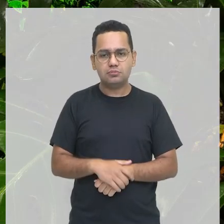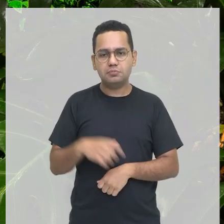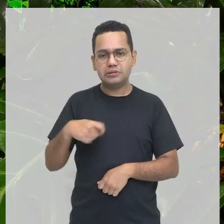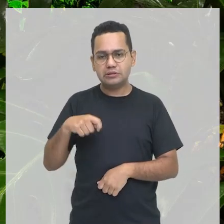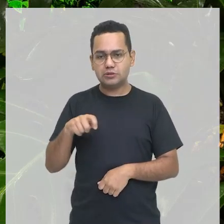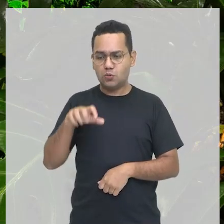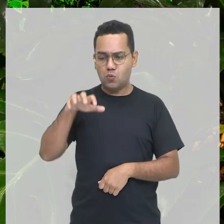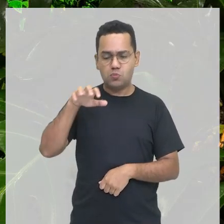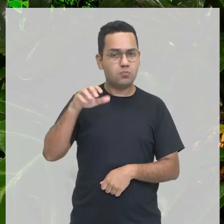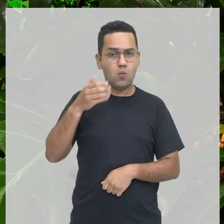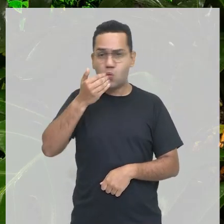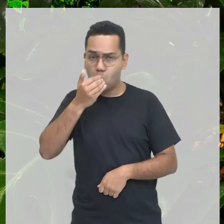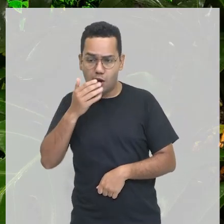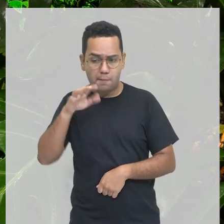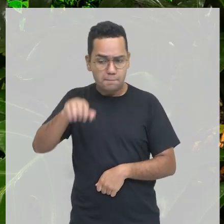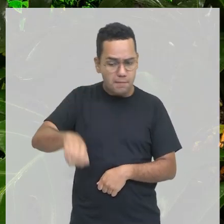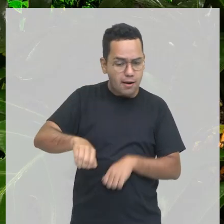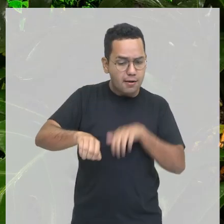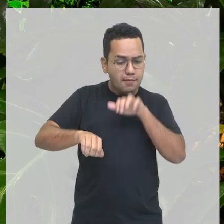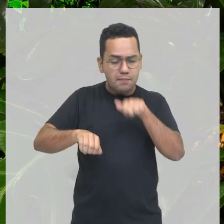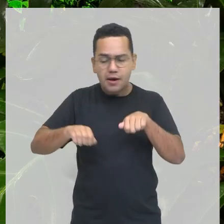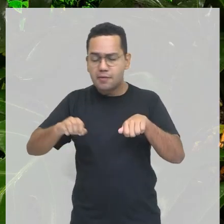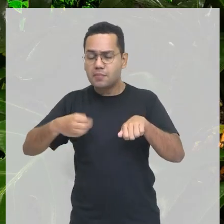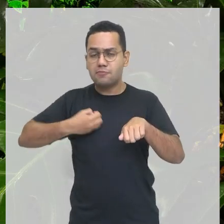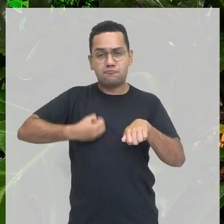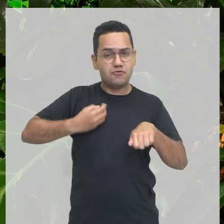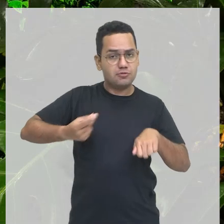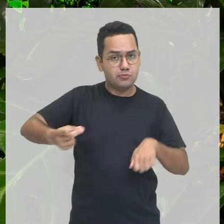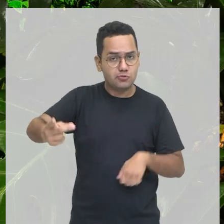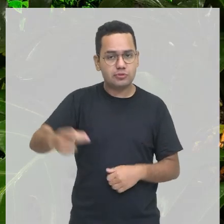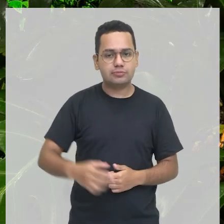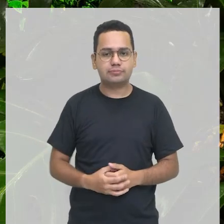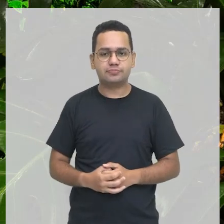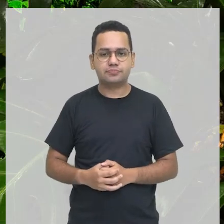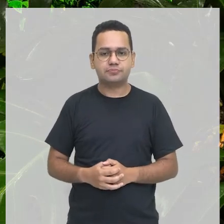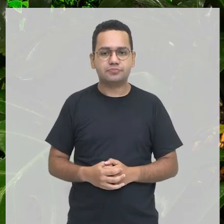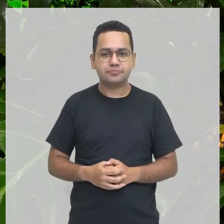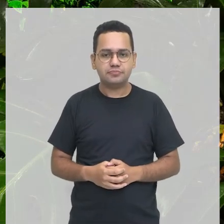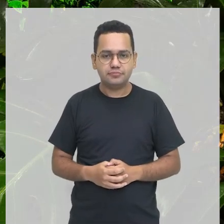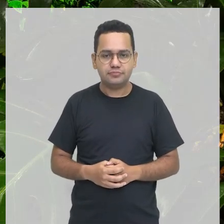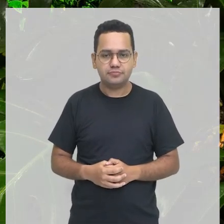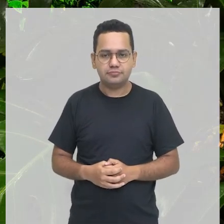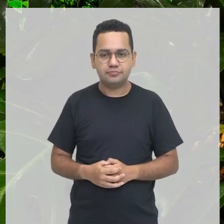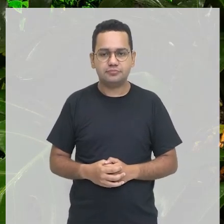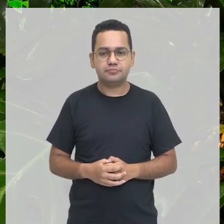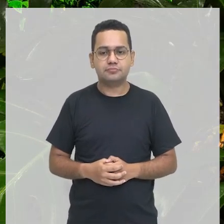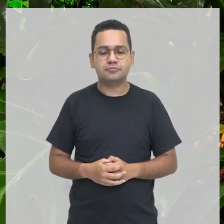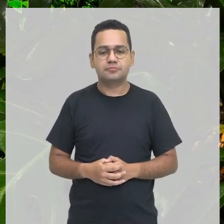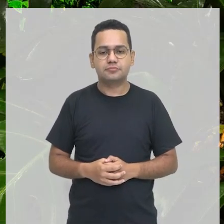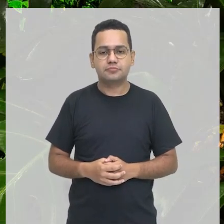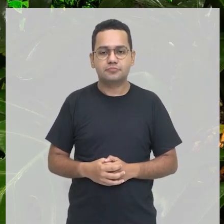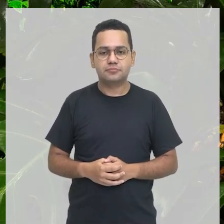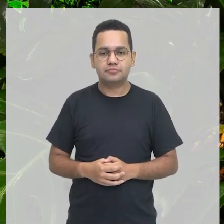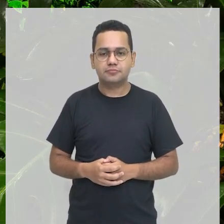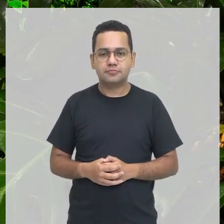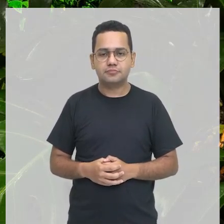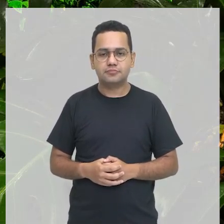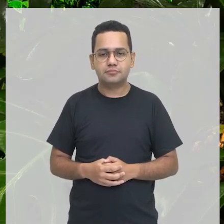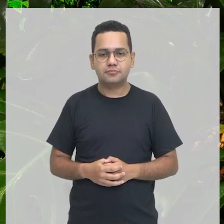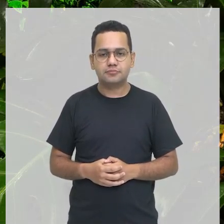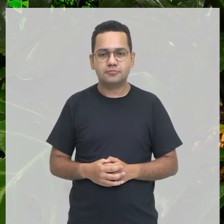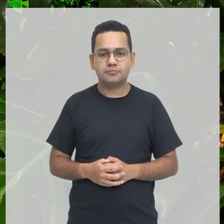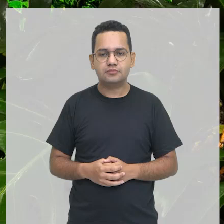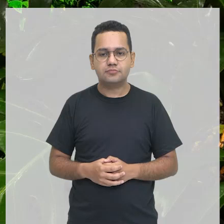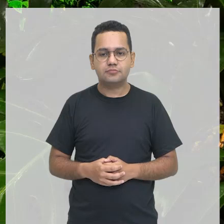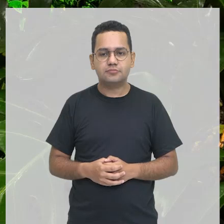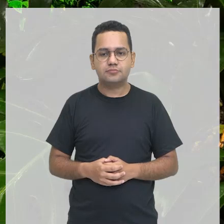outros para poder continuar sobrevivendo. E isso ali tem uma cadeia trófica, tem uma transferência